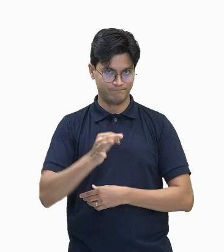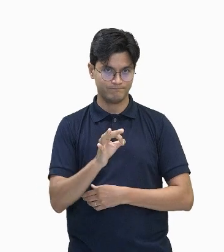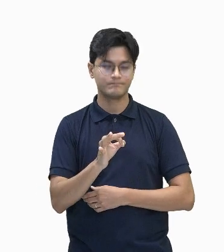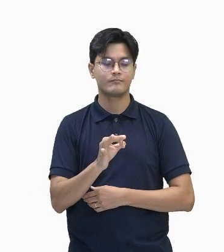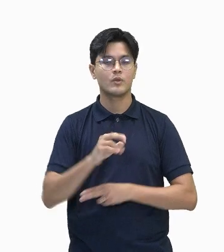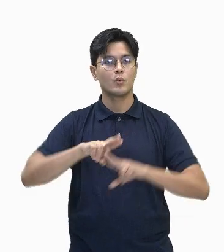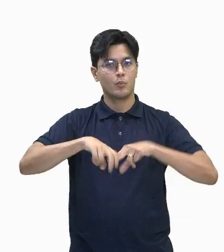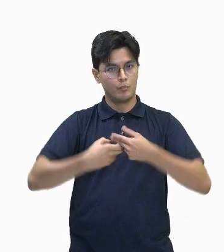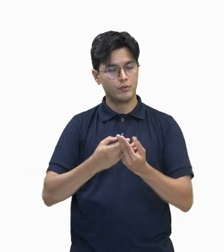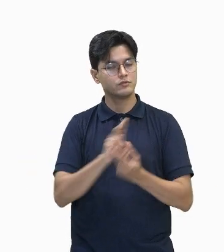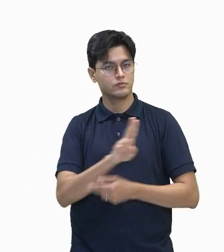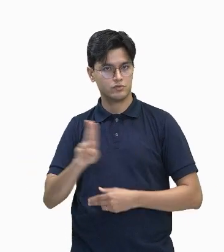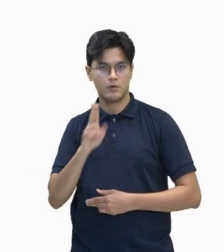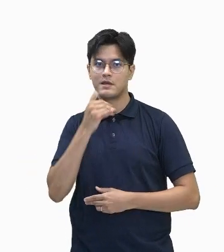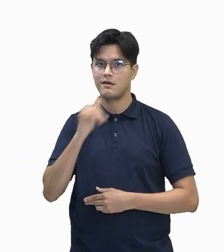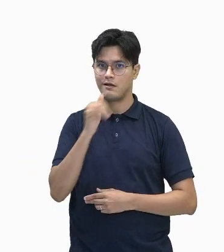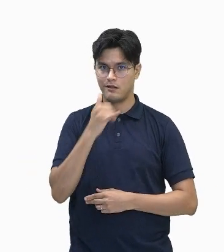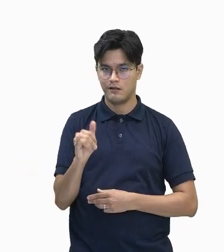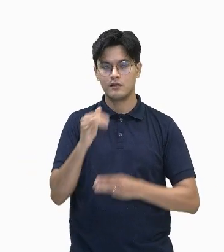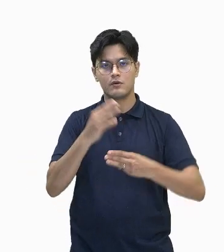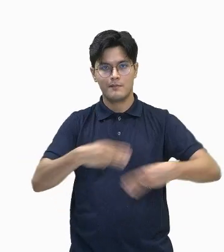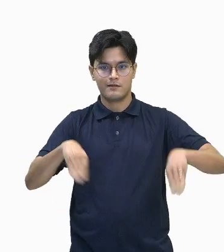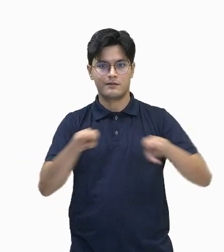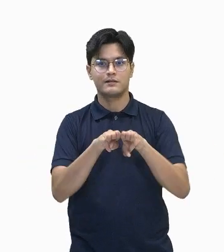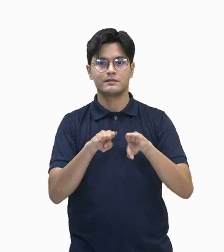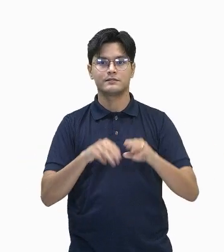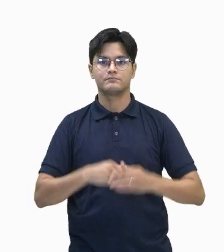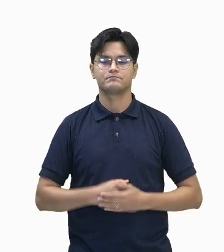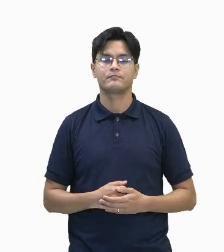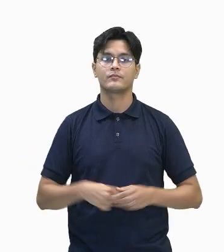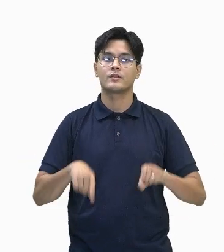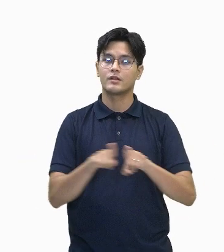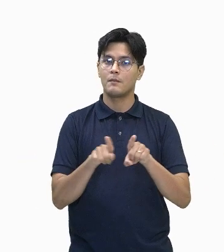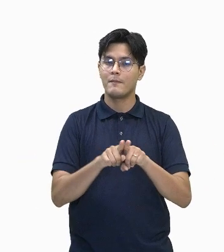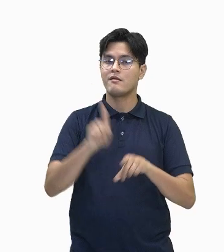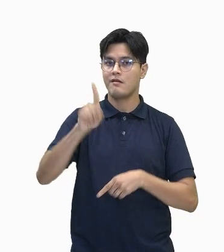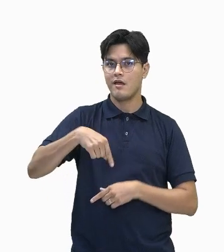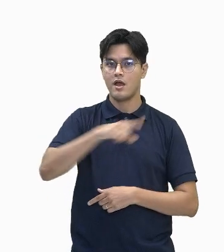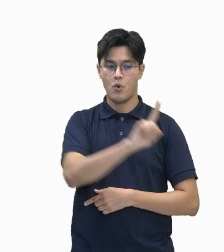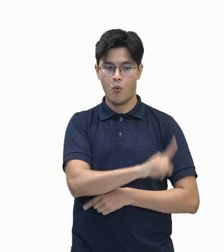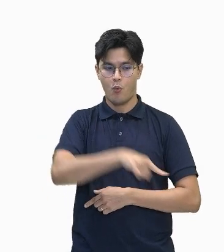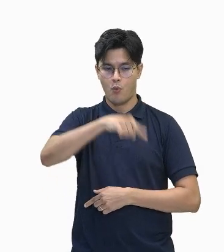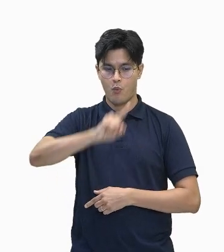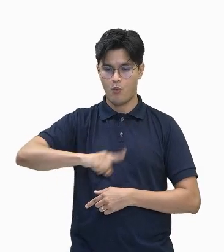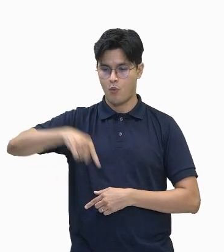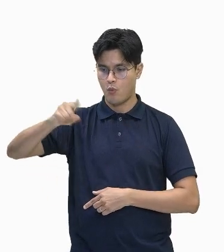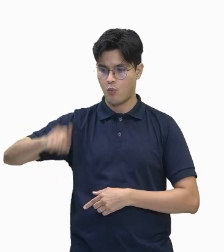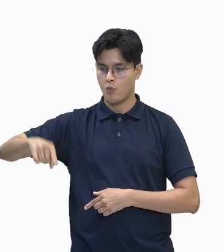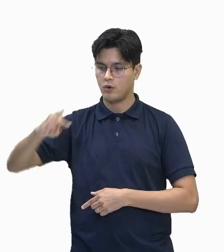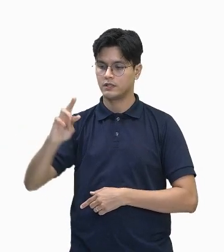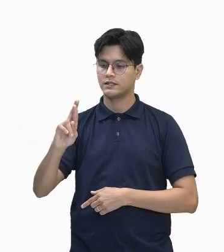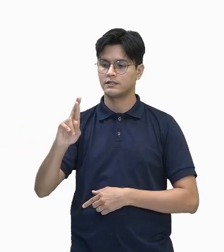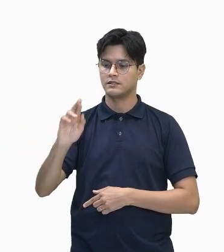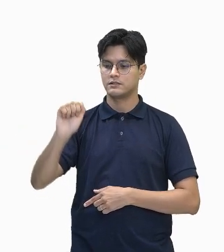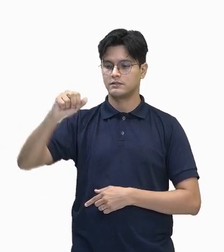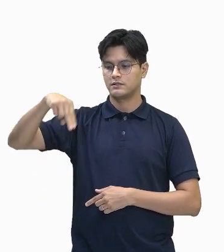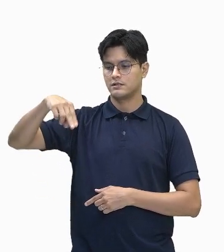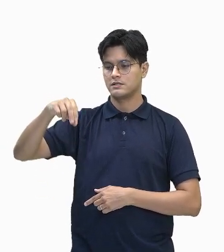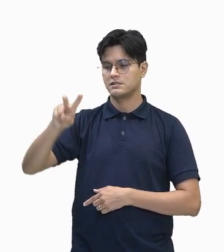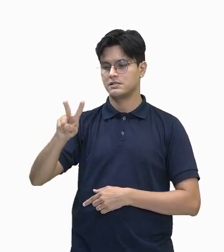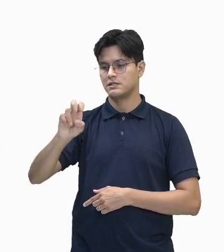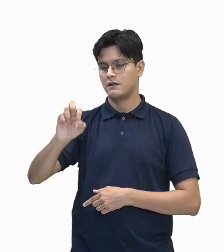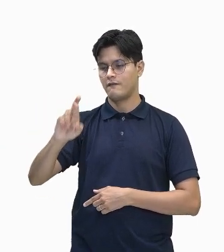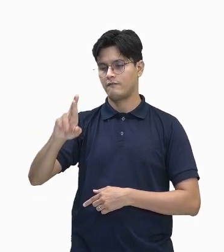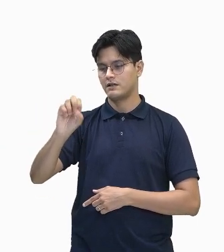nome eletromagnética, né? Ela é uma onda transversal e que pode se propagar tanto no vácuo como